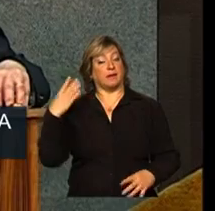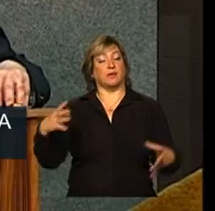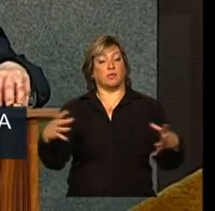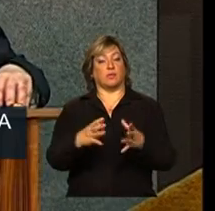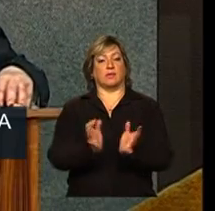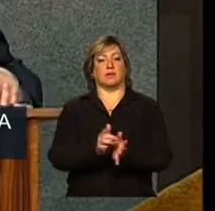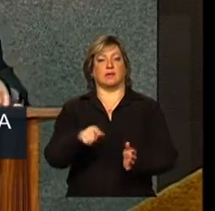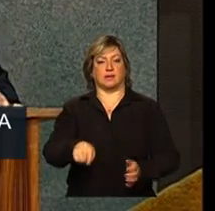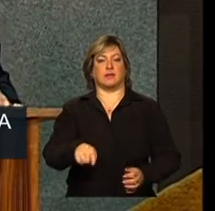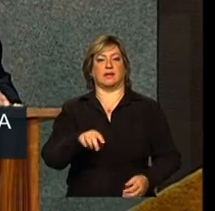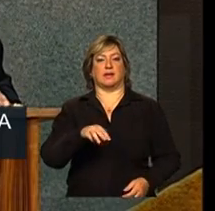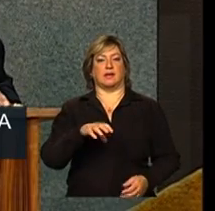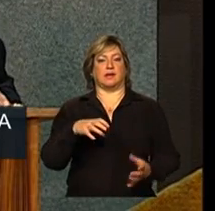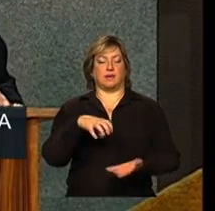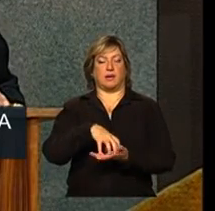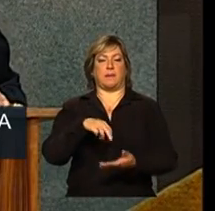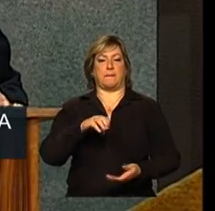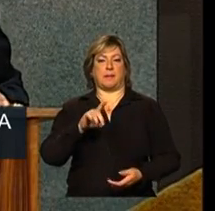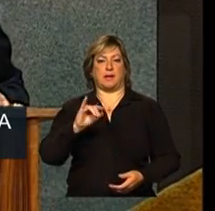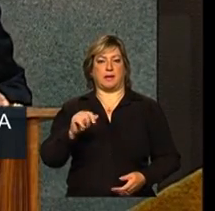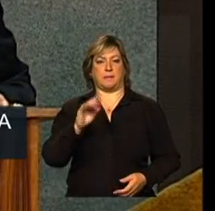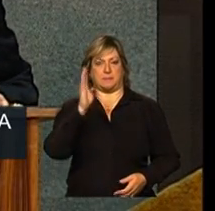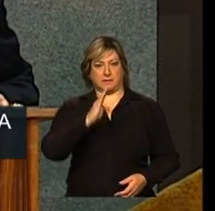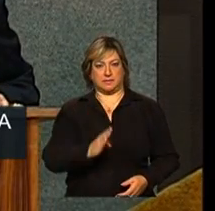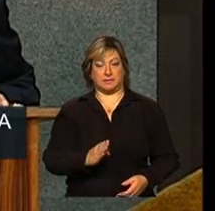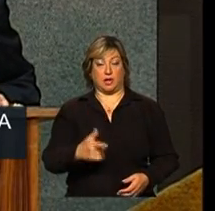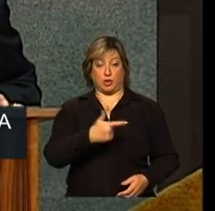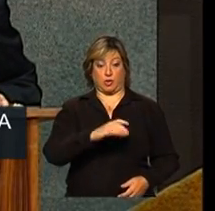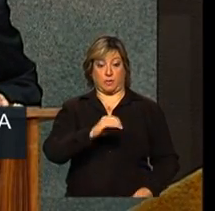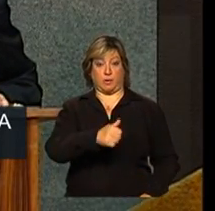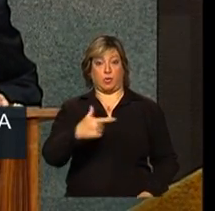brasileira. Em 2012, somos